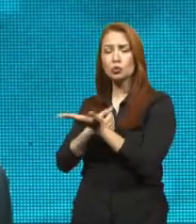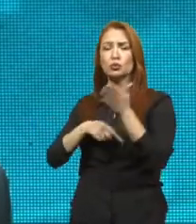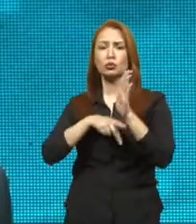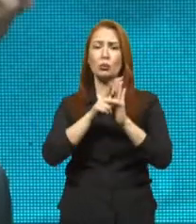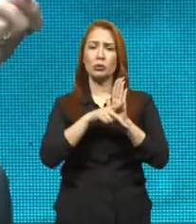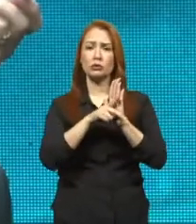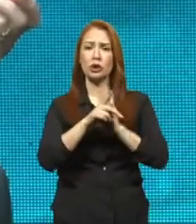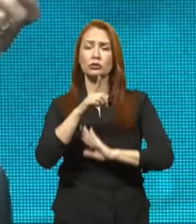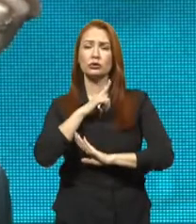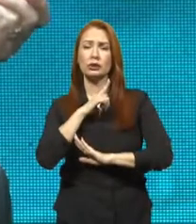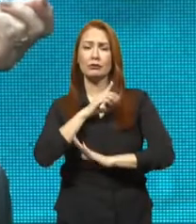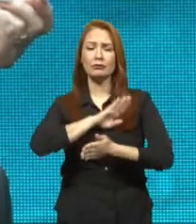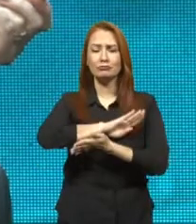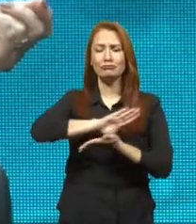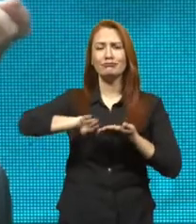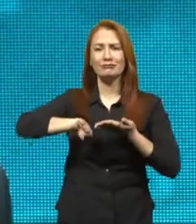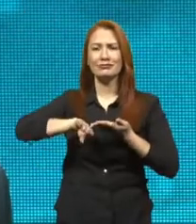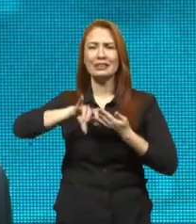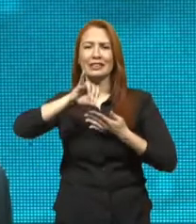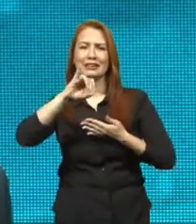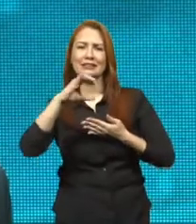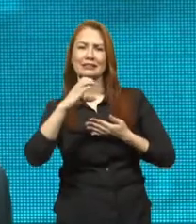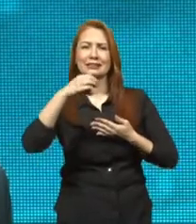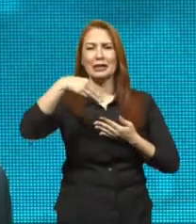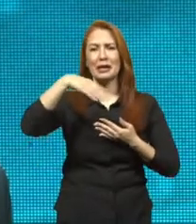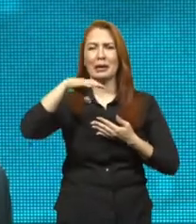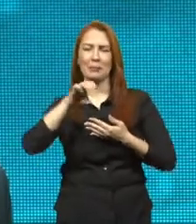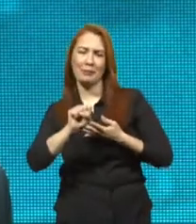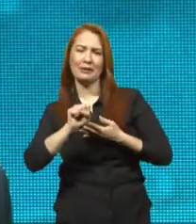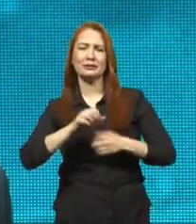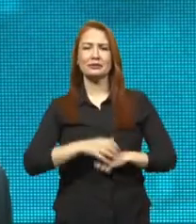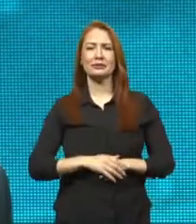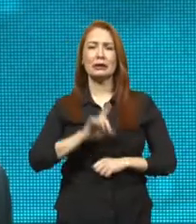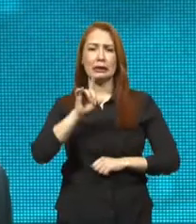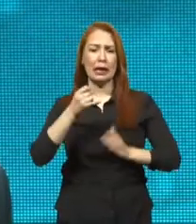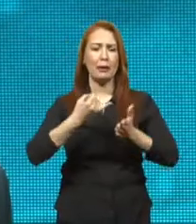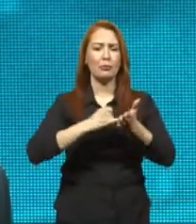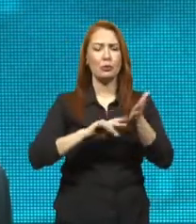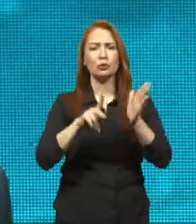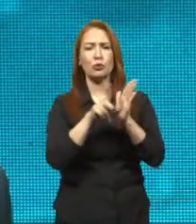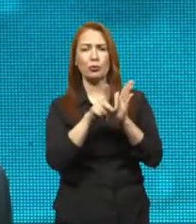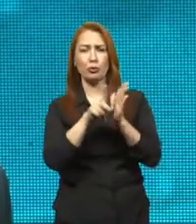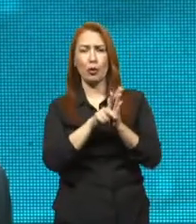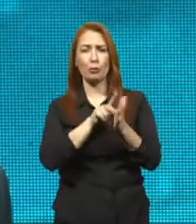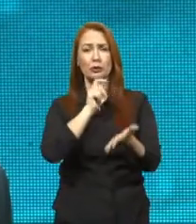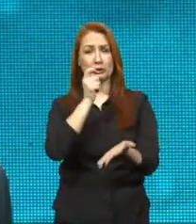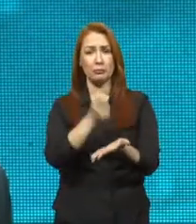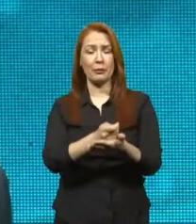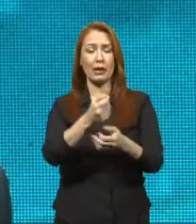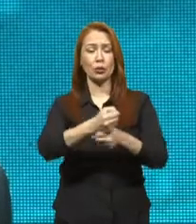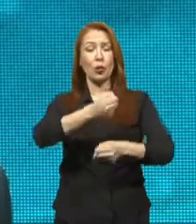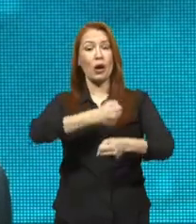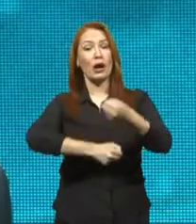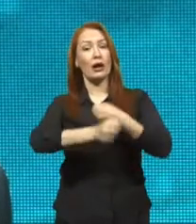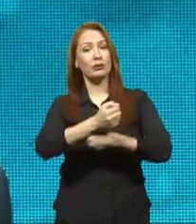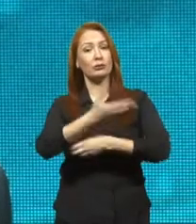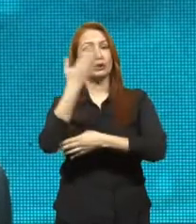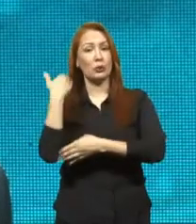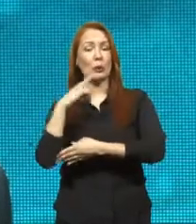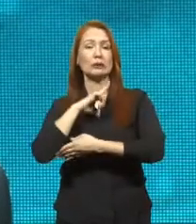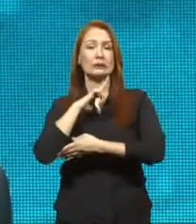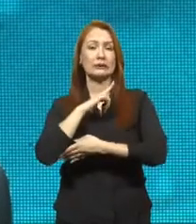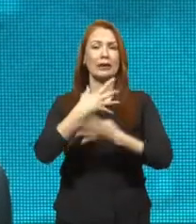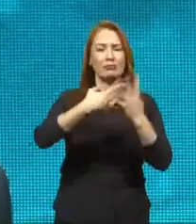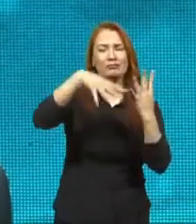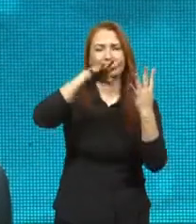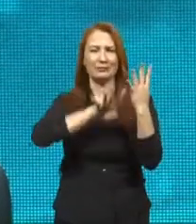ter isenção do seu ICMS, né? Que é o imposto a pagar do ano anterior. Tem uma tabela, mas eu